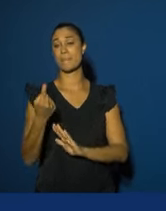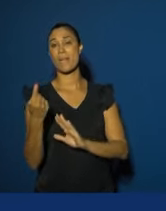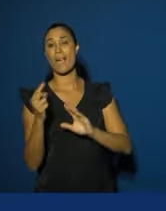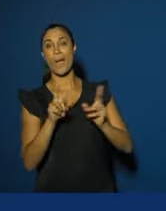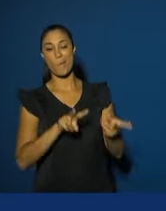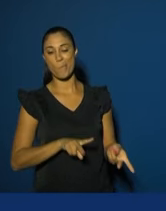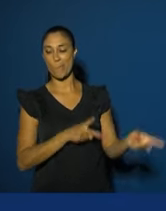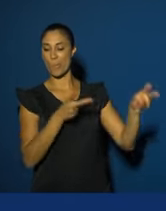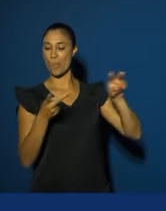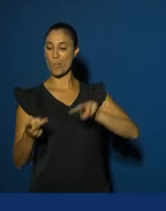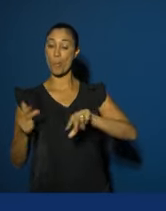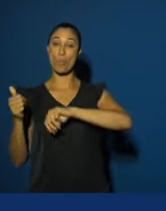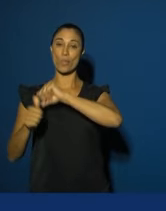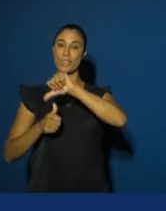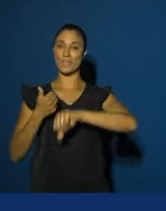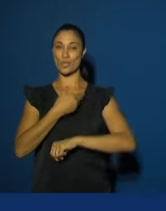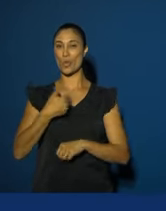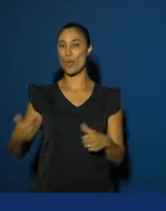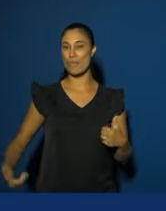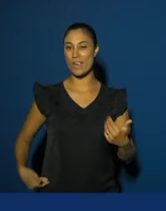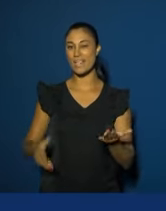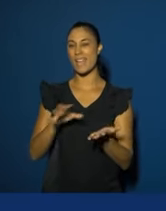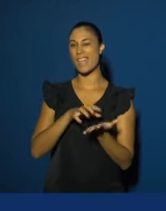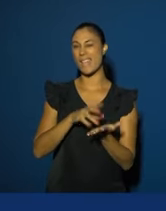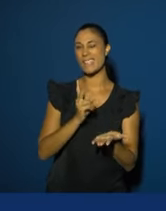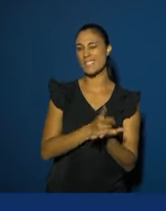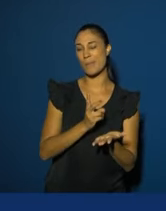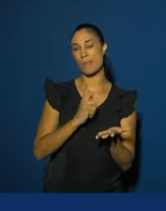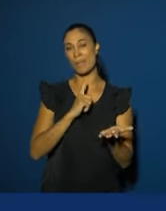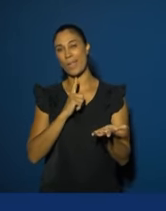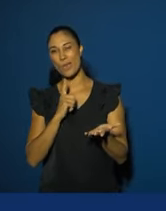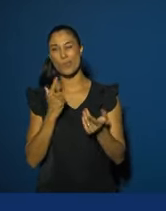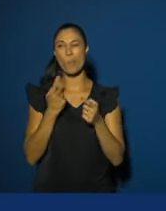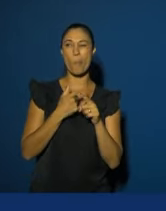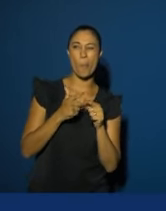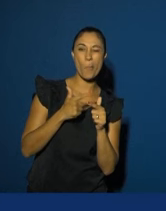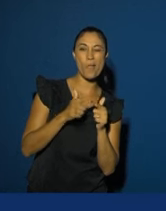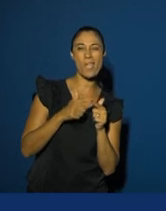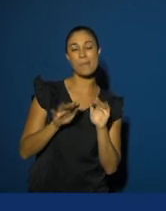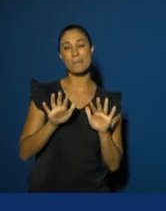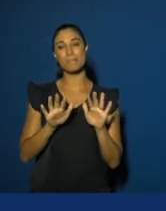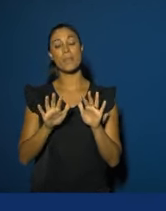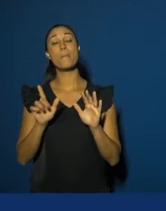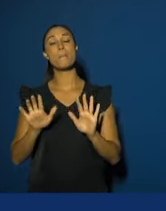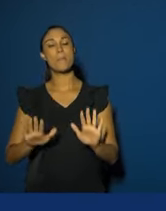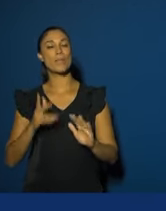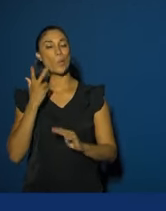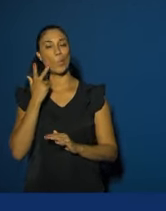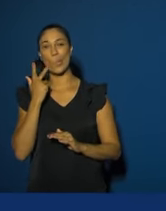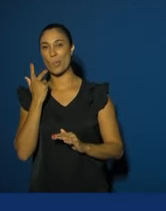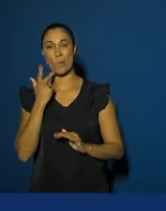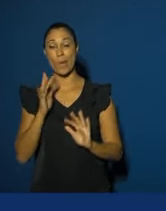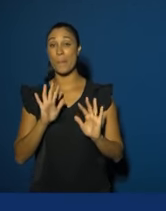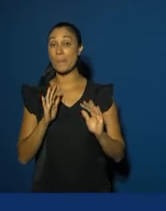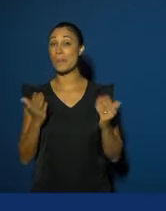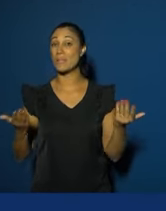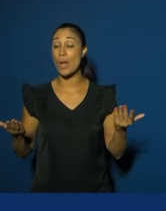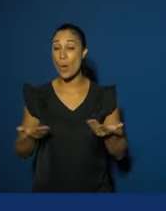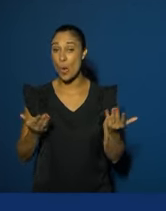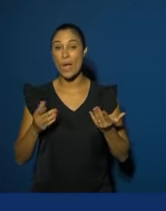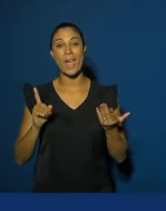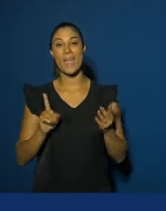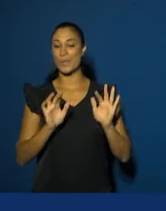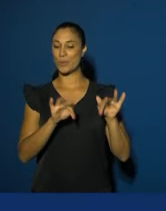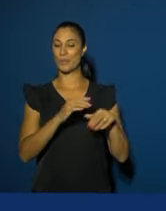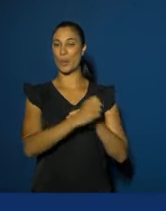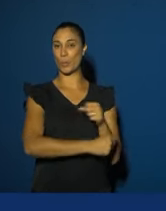de governo sempre dá uma uma um barulhinho aqui um barulhinho ali agora a coisa que que mais anima que